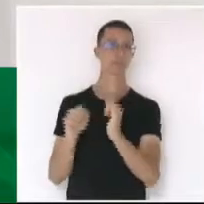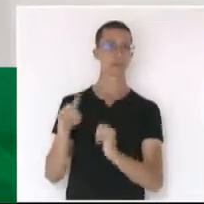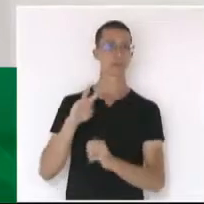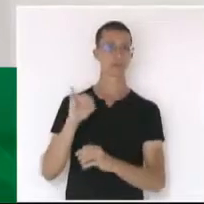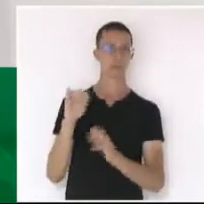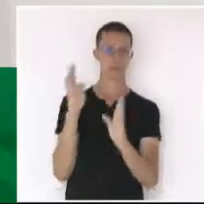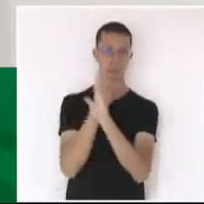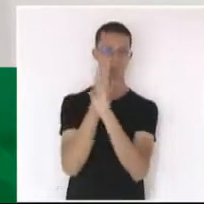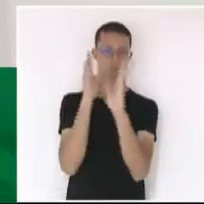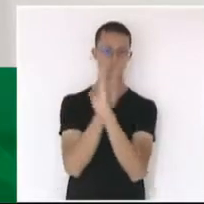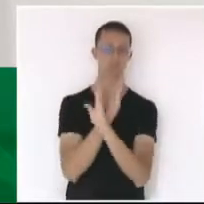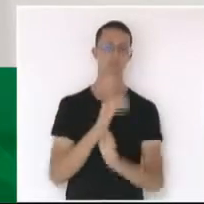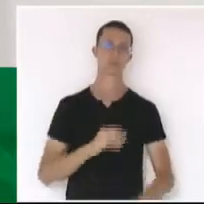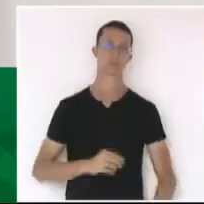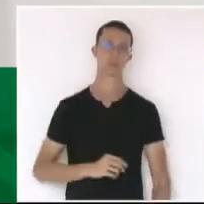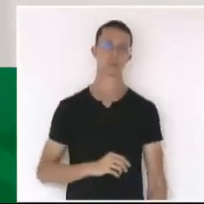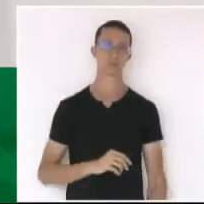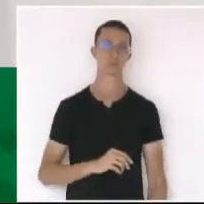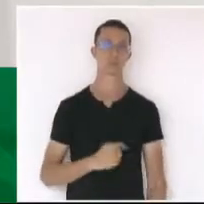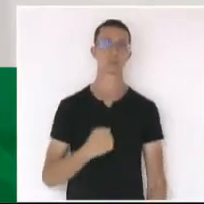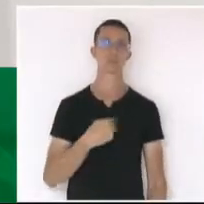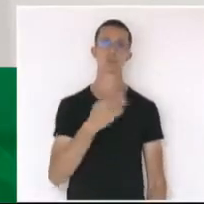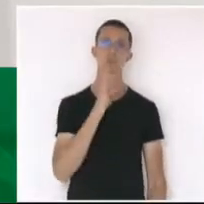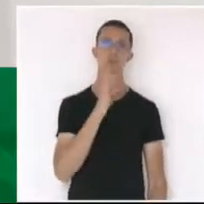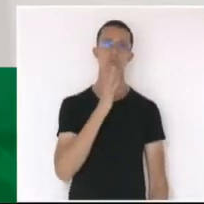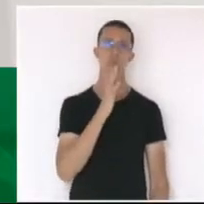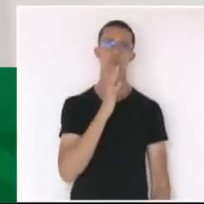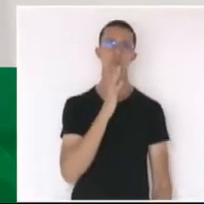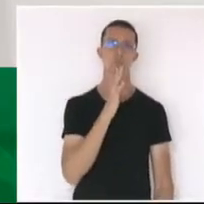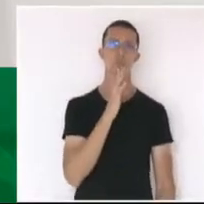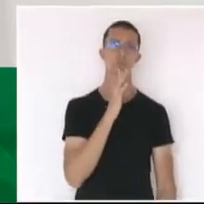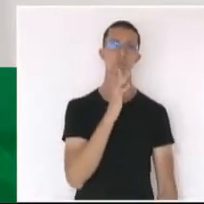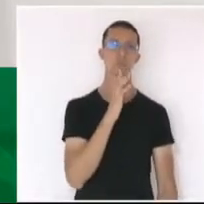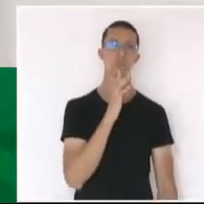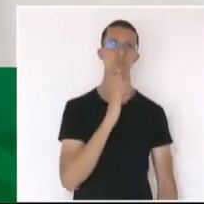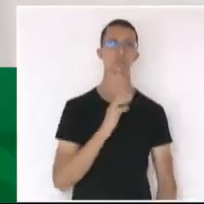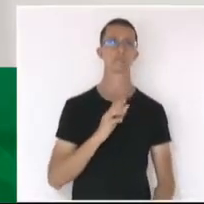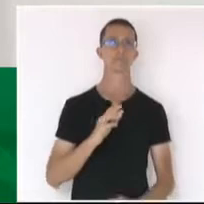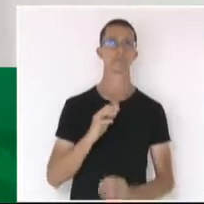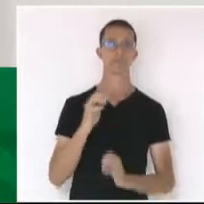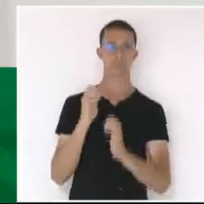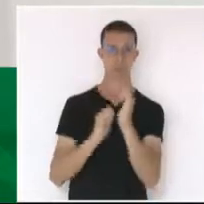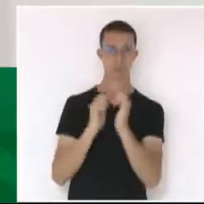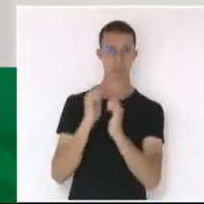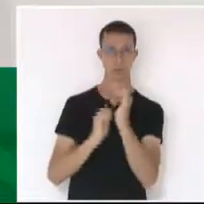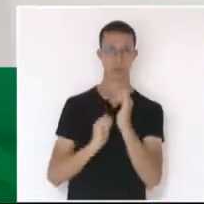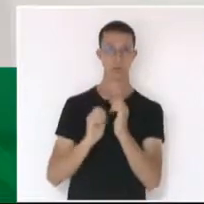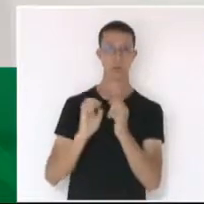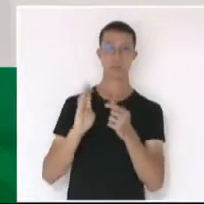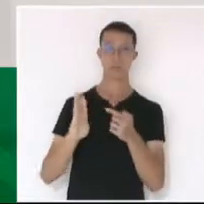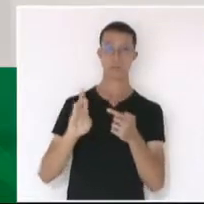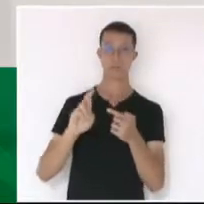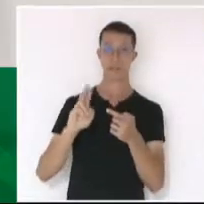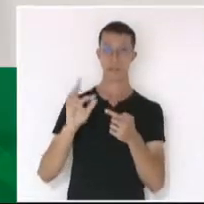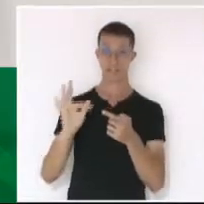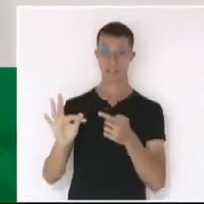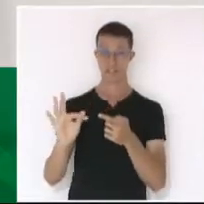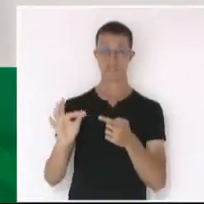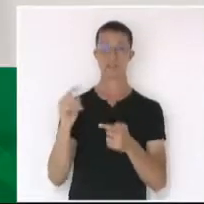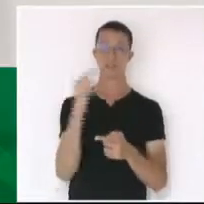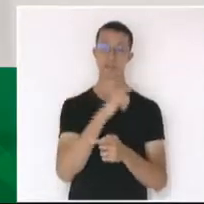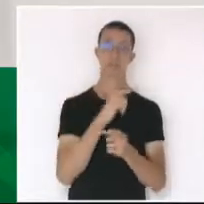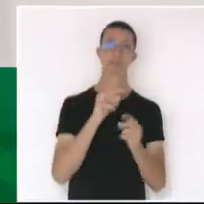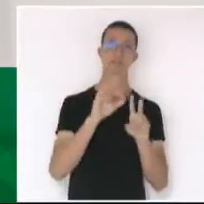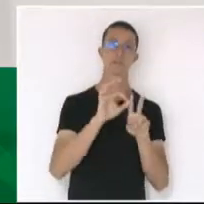apurar Eu conheço a a empresa principalmente que deu origem a BRF Videira Perdigão Deputado neodi que a the